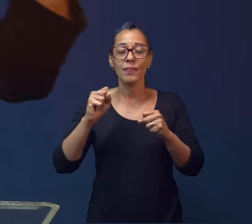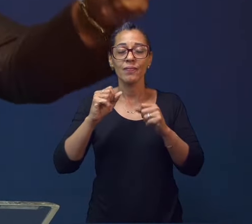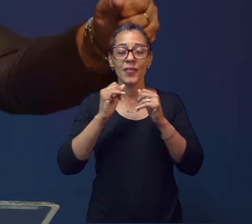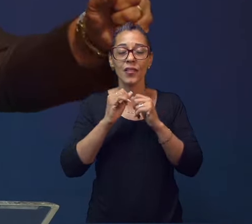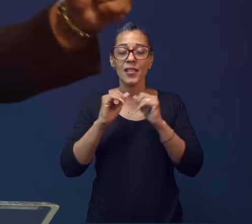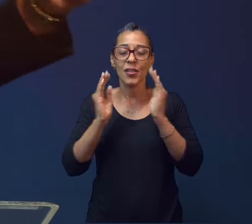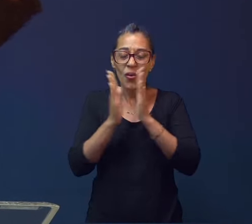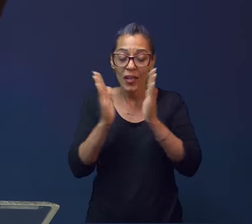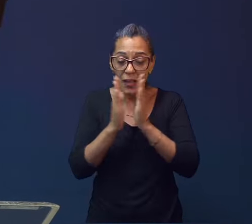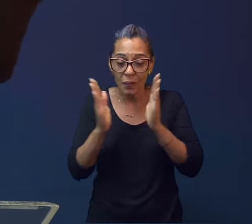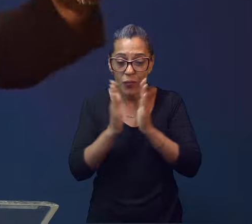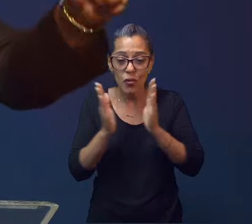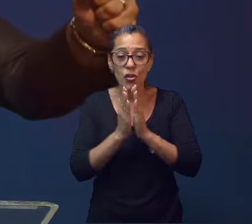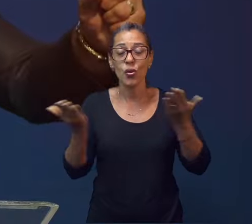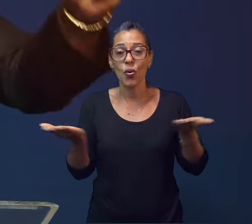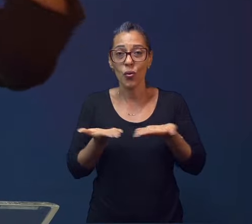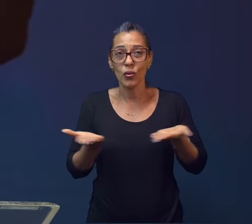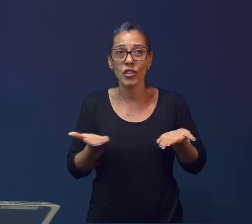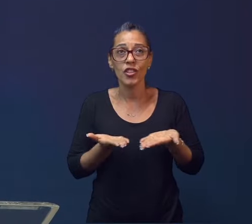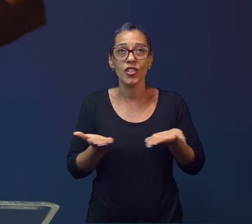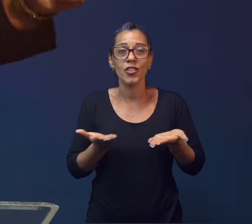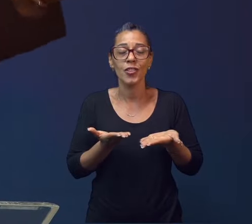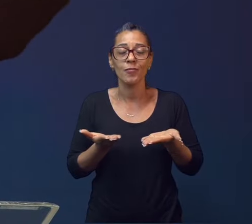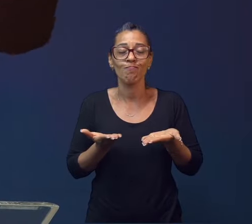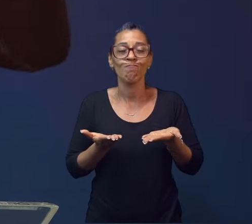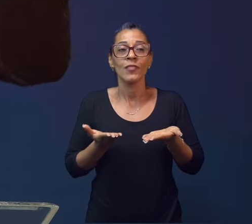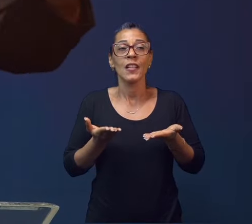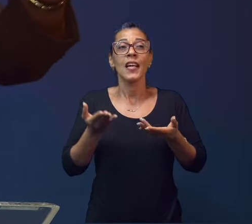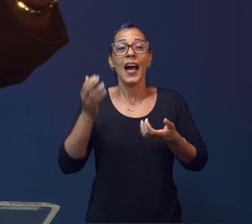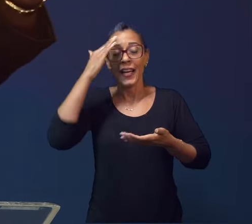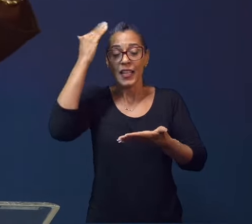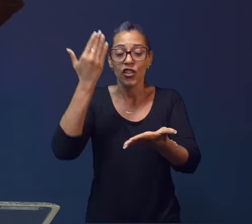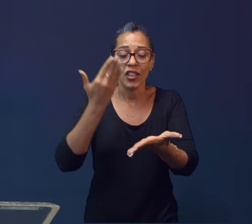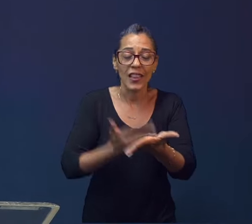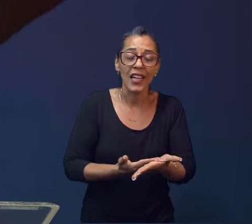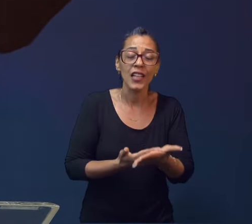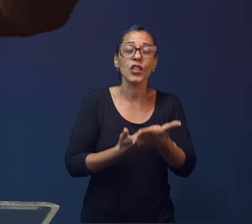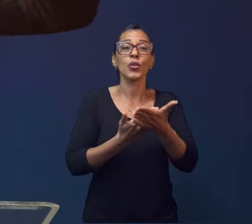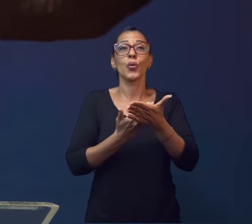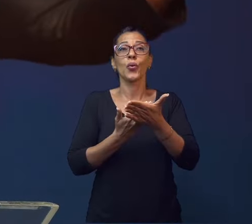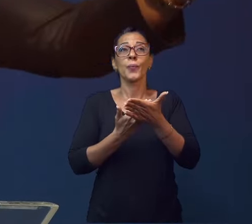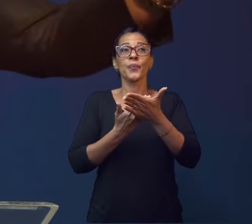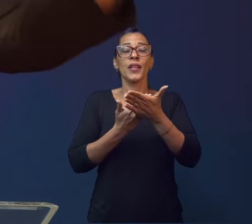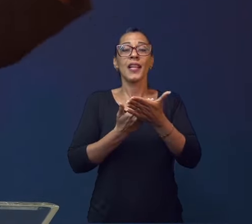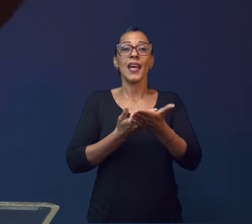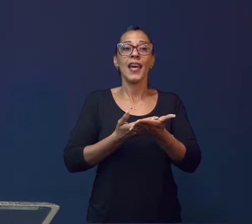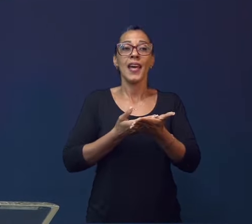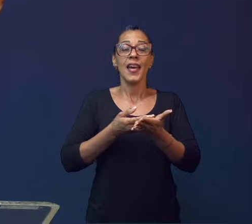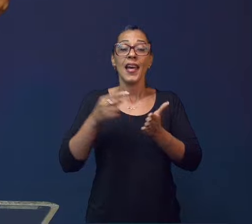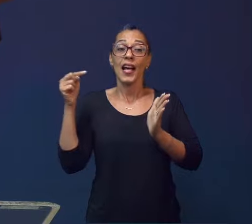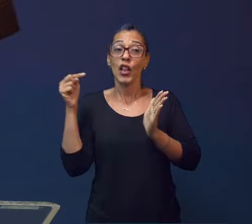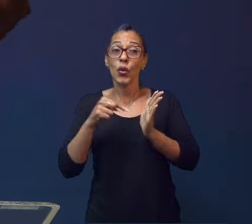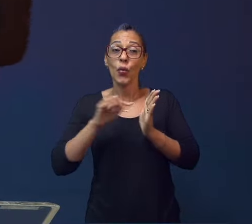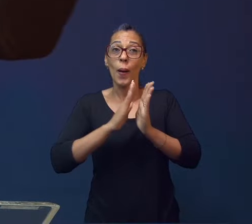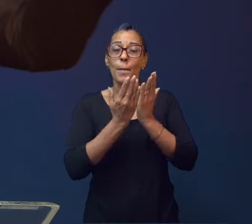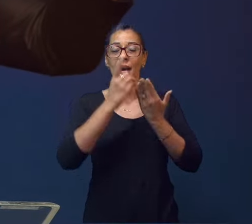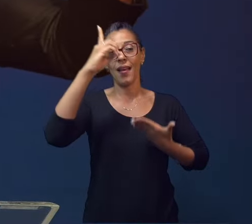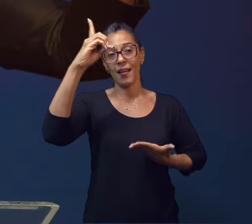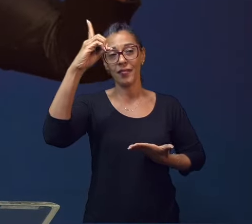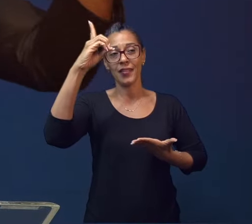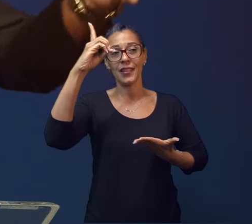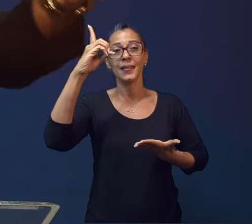levanta e levanta o moço santa e levanta o menino levanta e levanta teu esposo levanta e